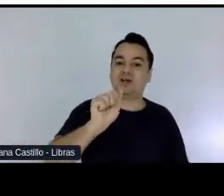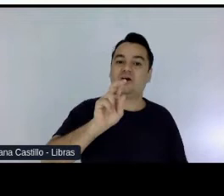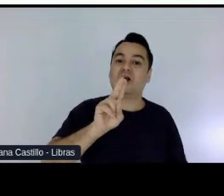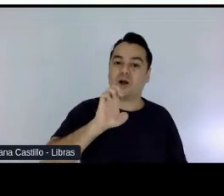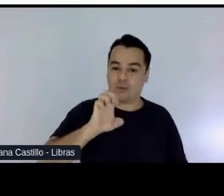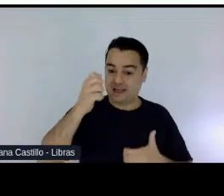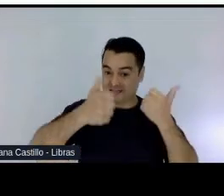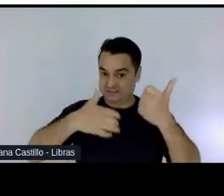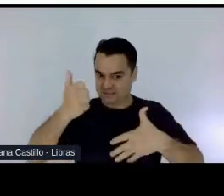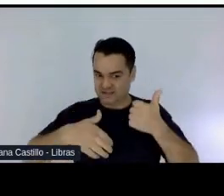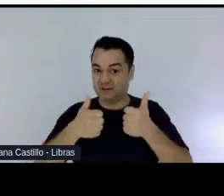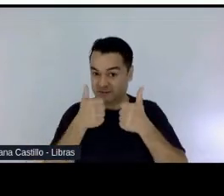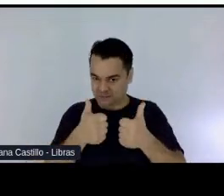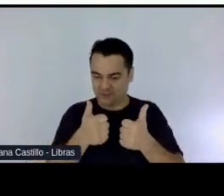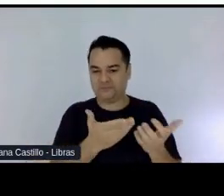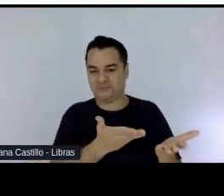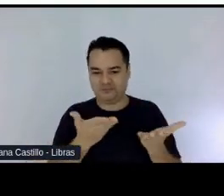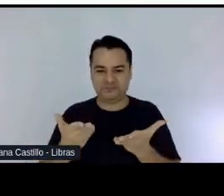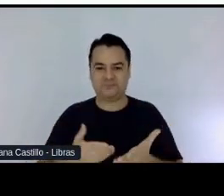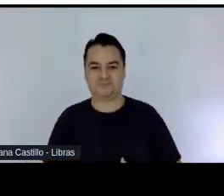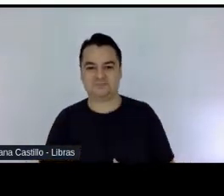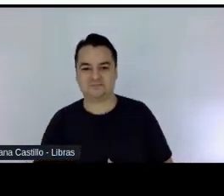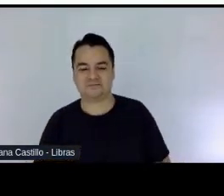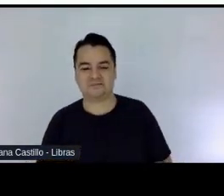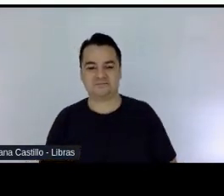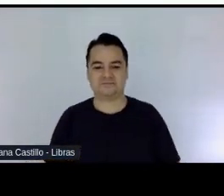falando. Ok?